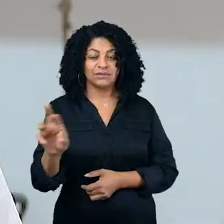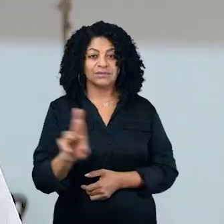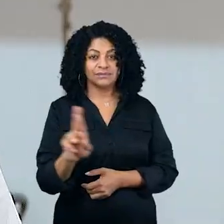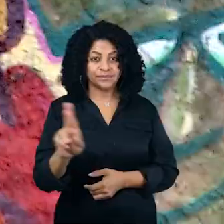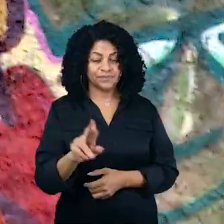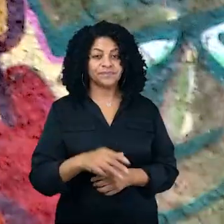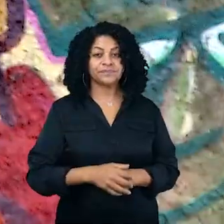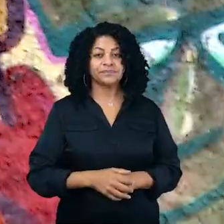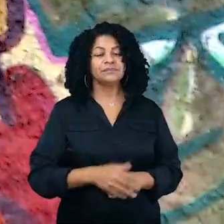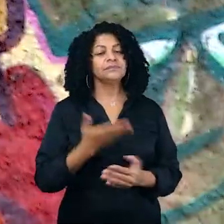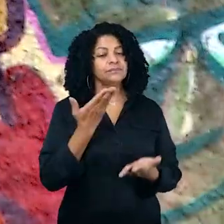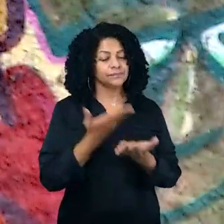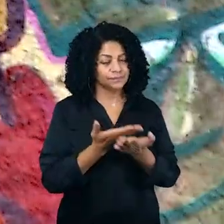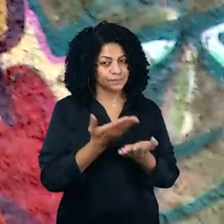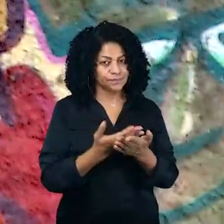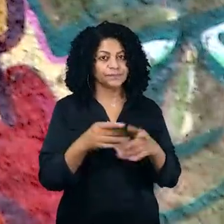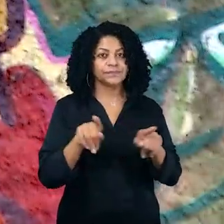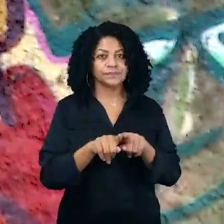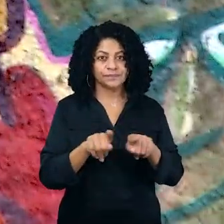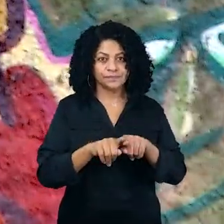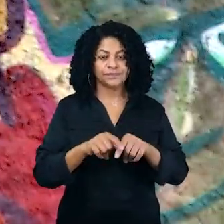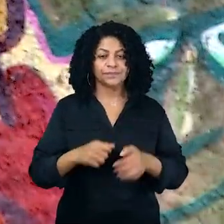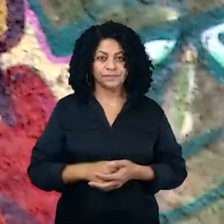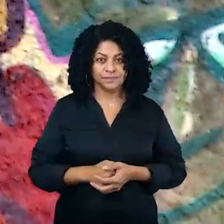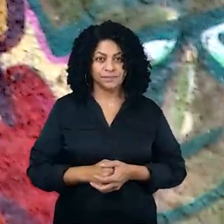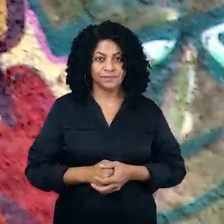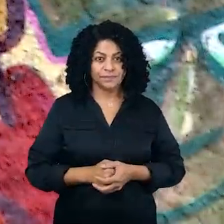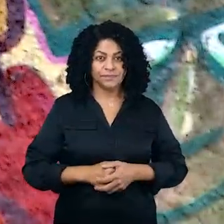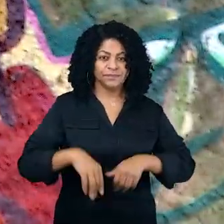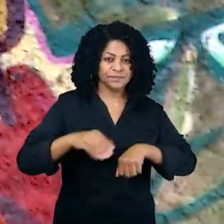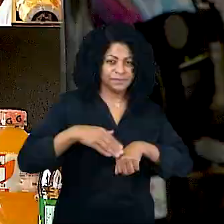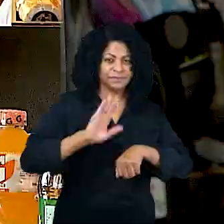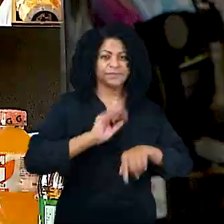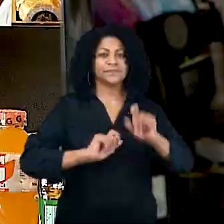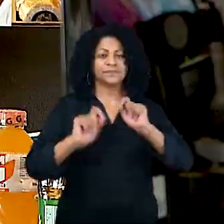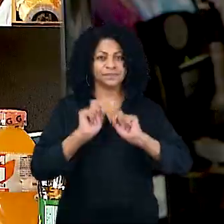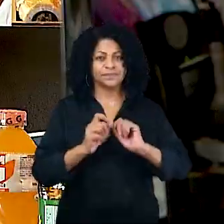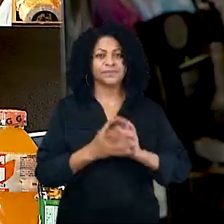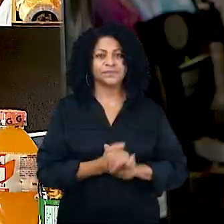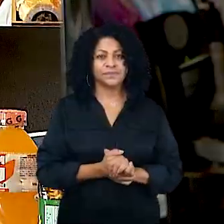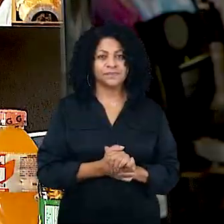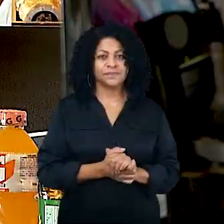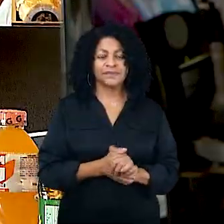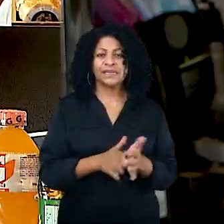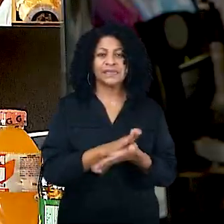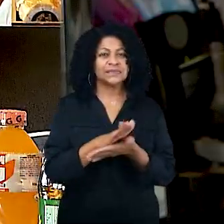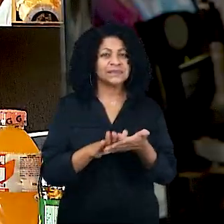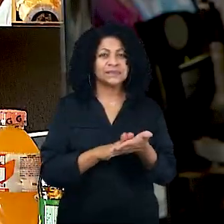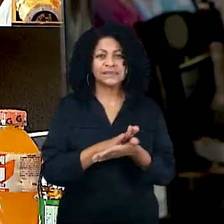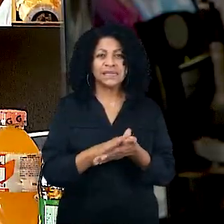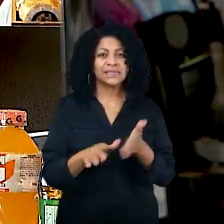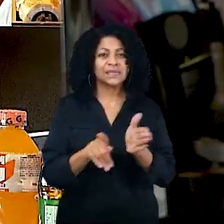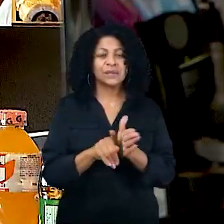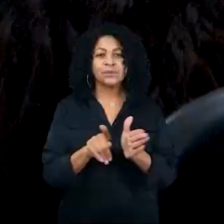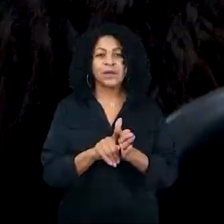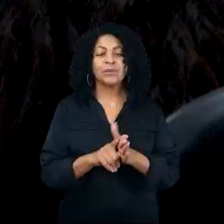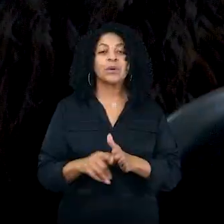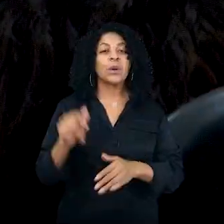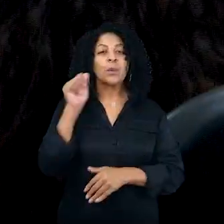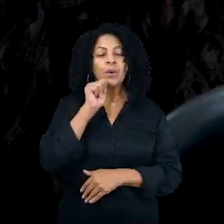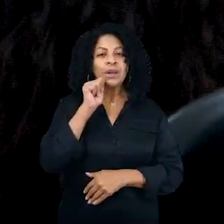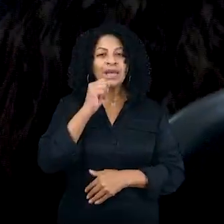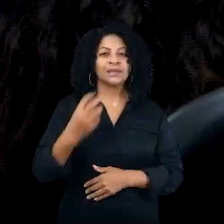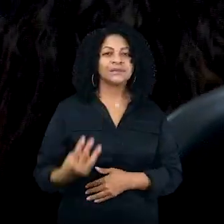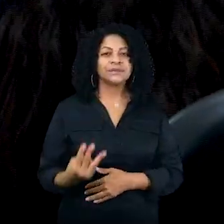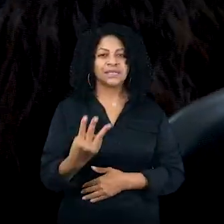2.745. Ainda segundo o estudo, em mais da metade dos estabelecimentos não havia pelo menos 3 mulheres